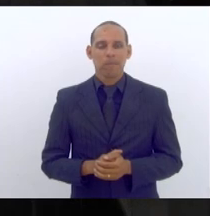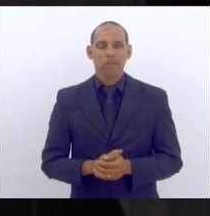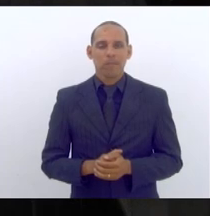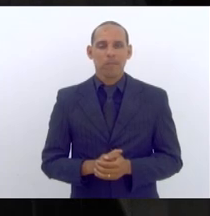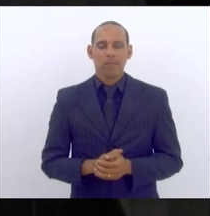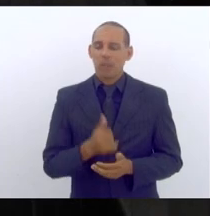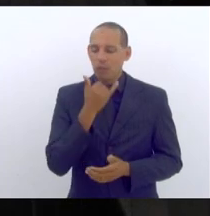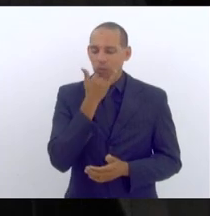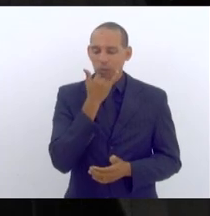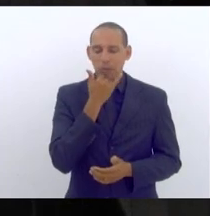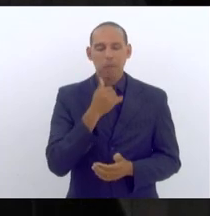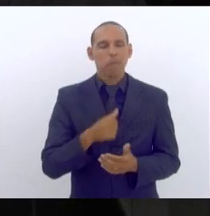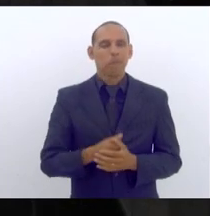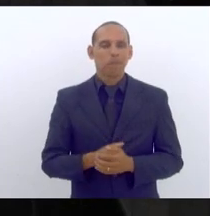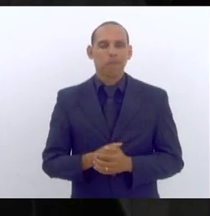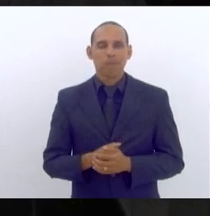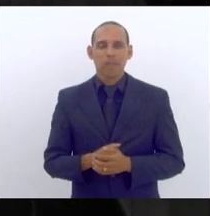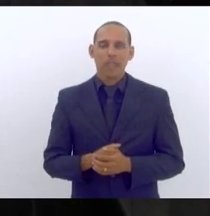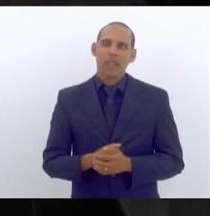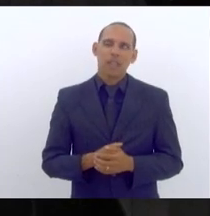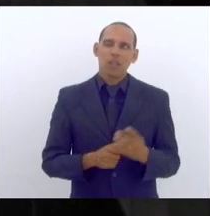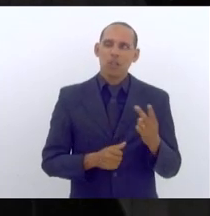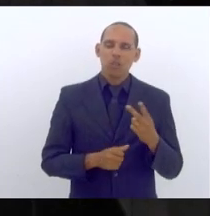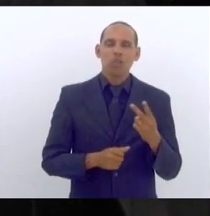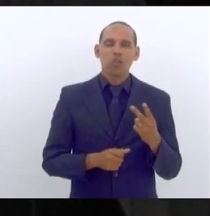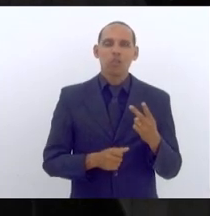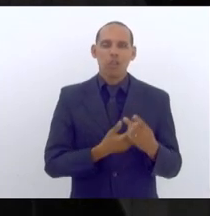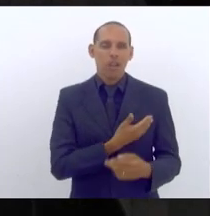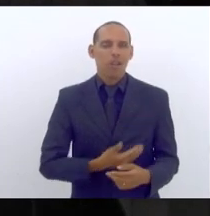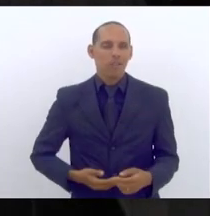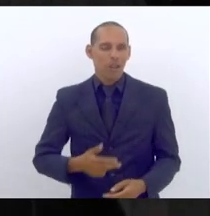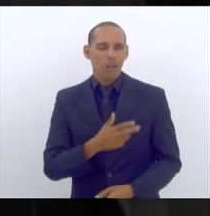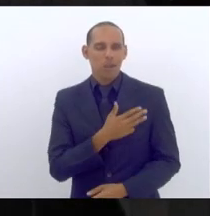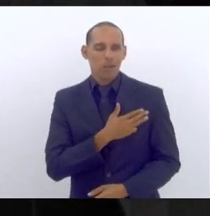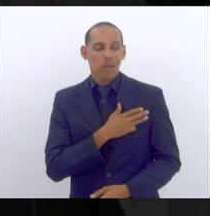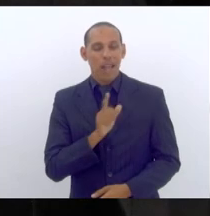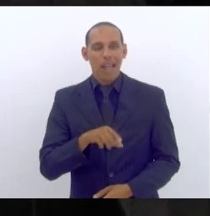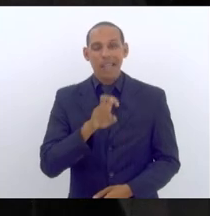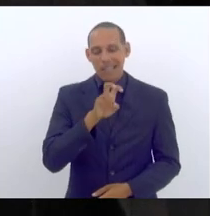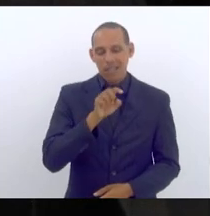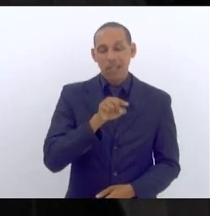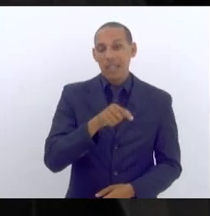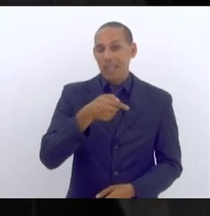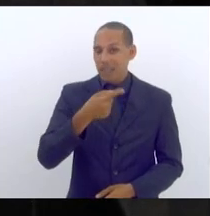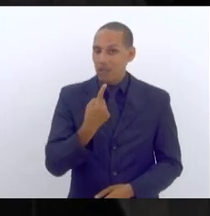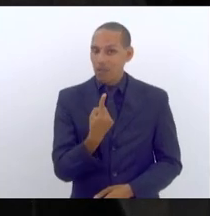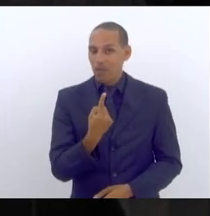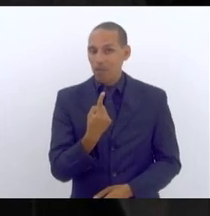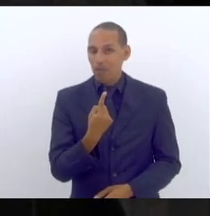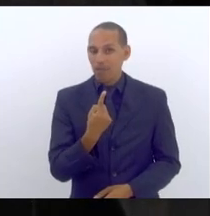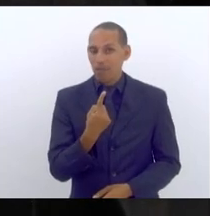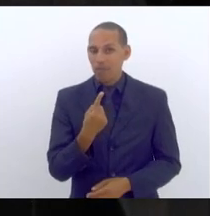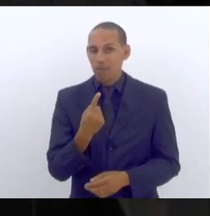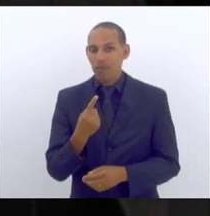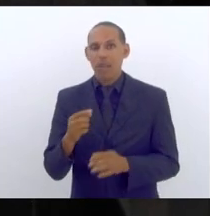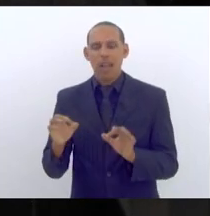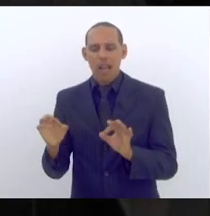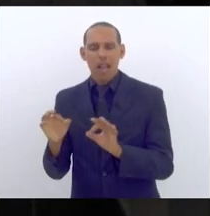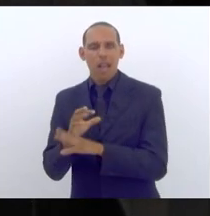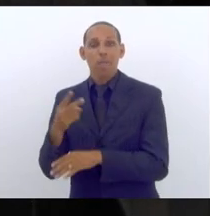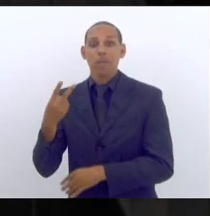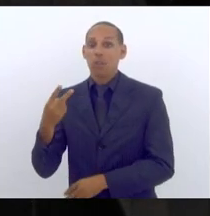desculpe o segundo governo Lula eu vi na coluna errada ele começa com 571 e fecha muito bem